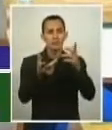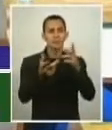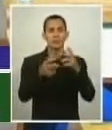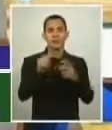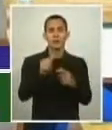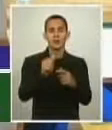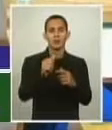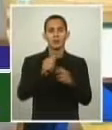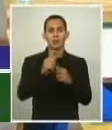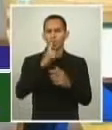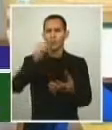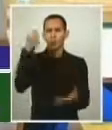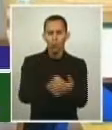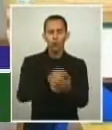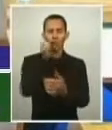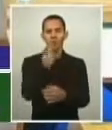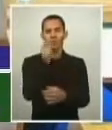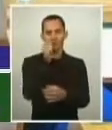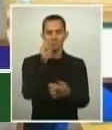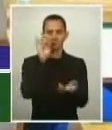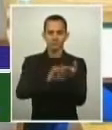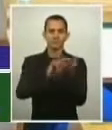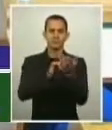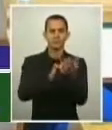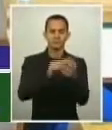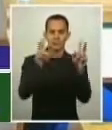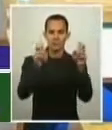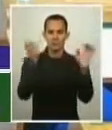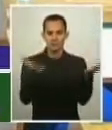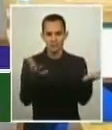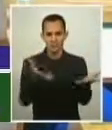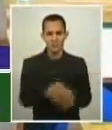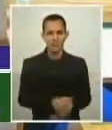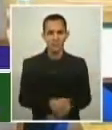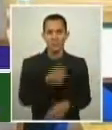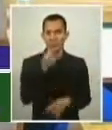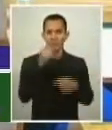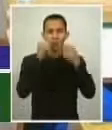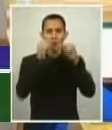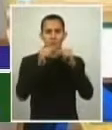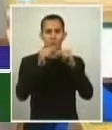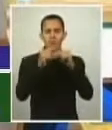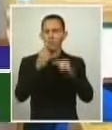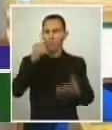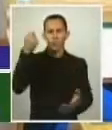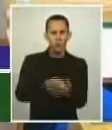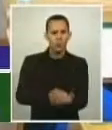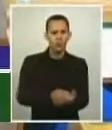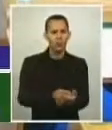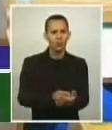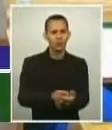ácido ao que nos interessa mais de perto por tema de hoje ele era um crítico ácido